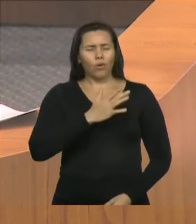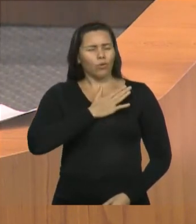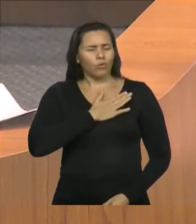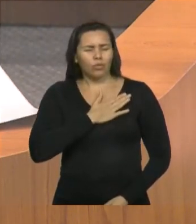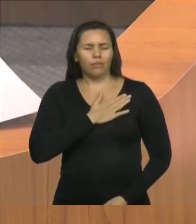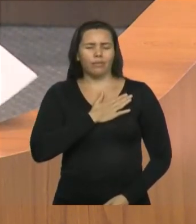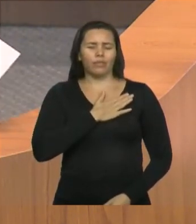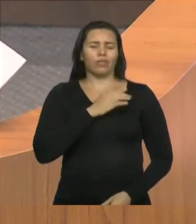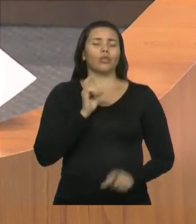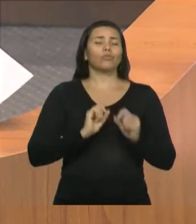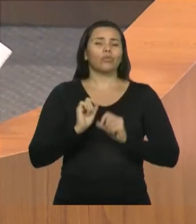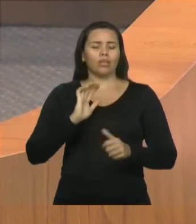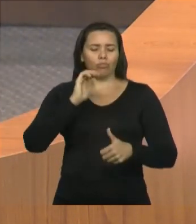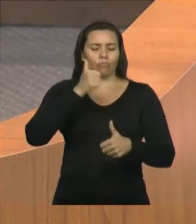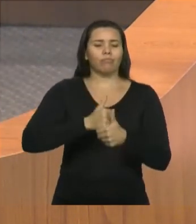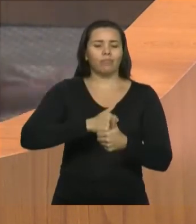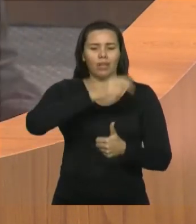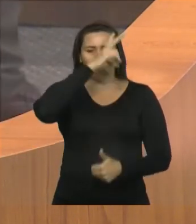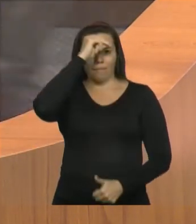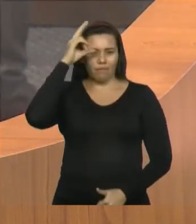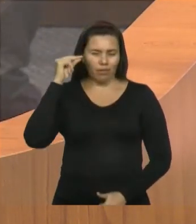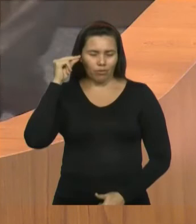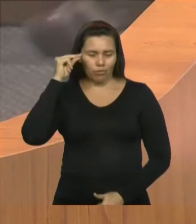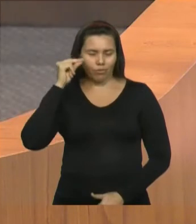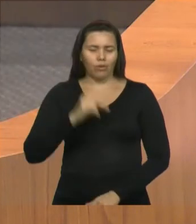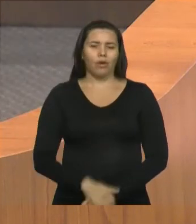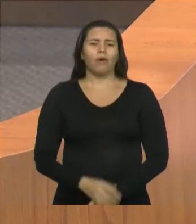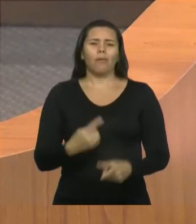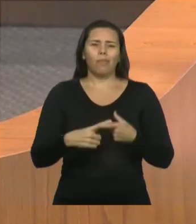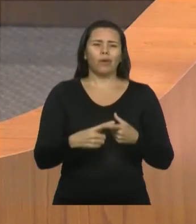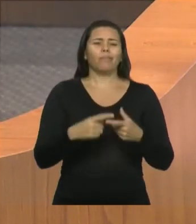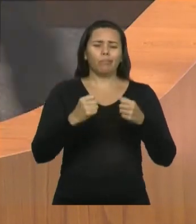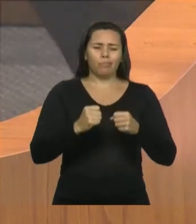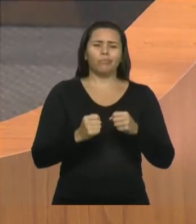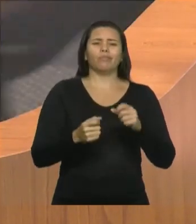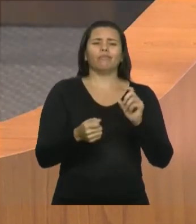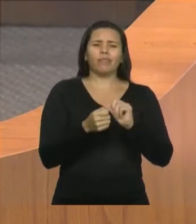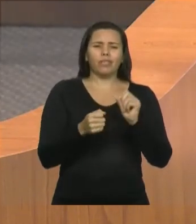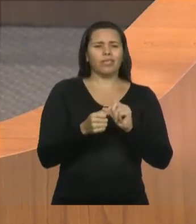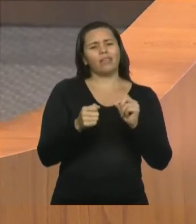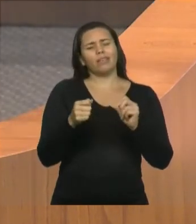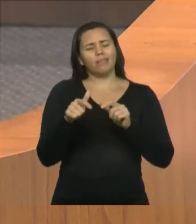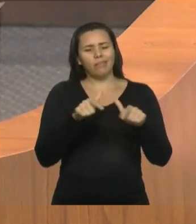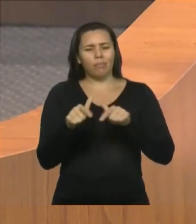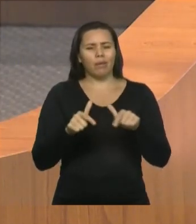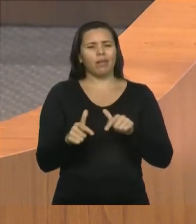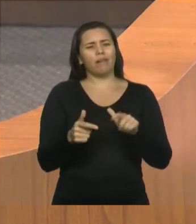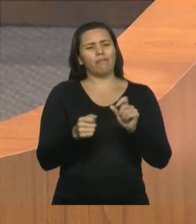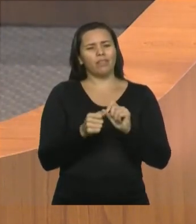cidade. Vá em paz, senhor Napoleão. Você fez muito aqui pela terra e os exemplos é que ficam. Muito obrigado, senhor presidente.